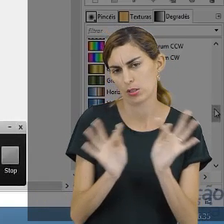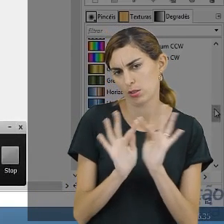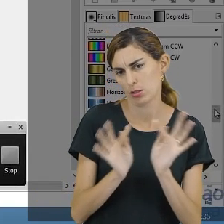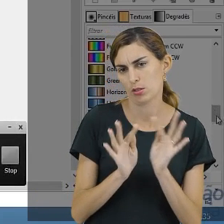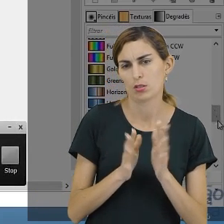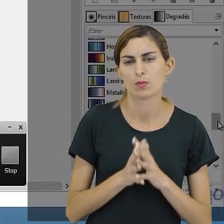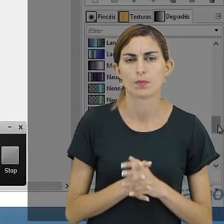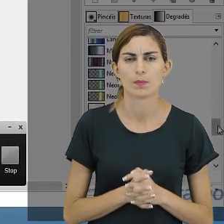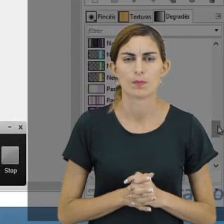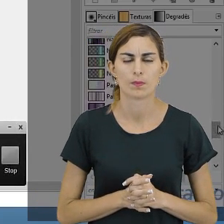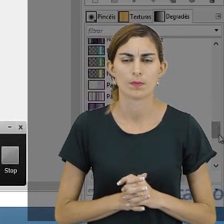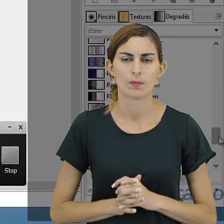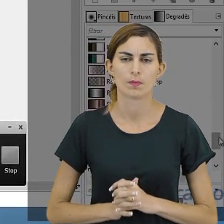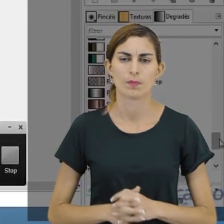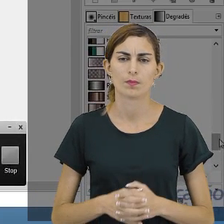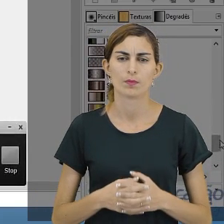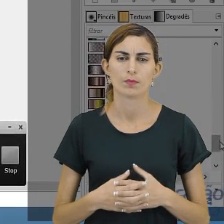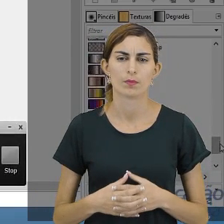discreto.